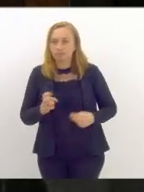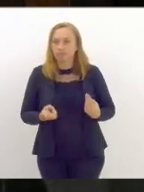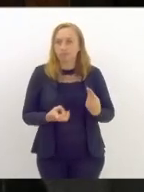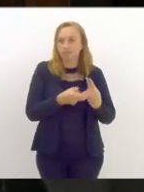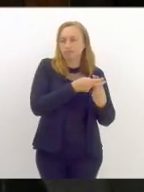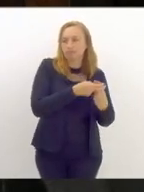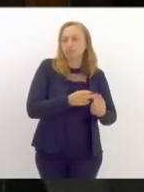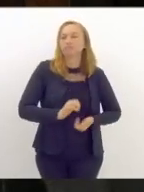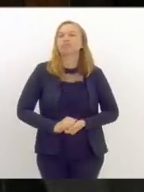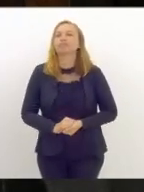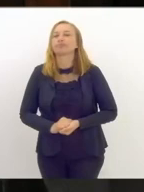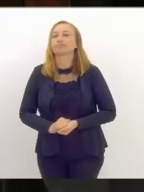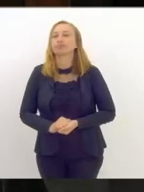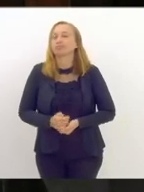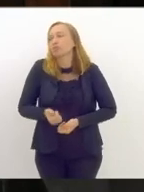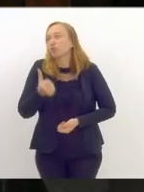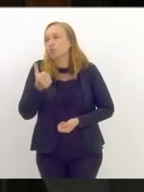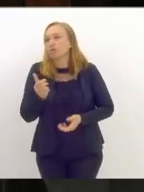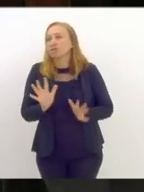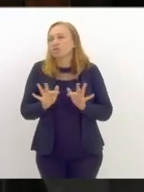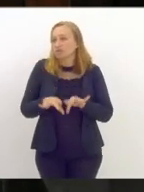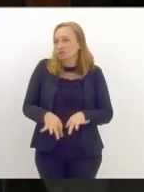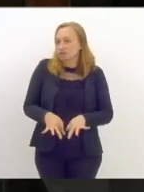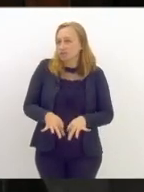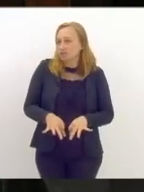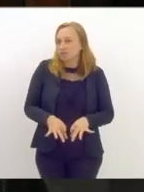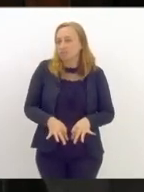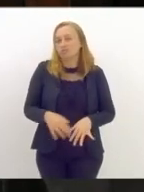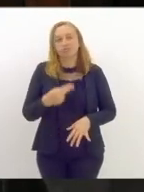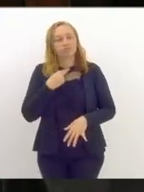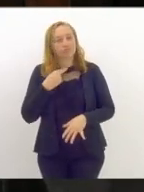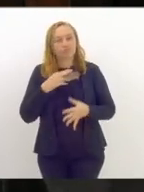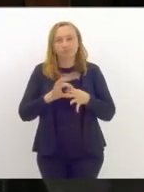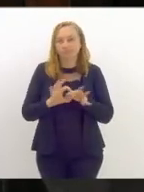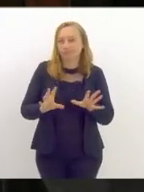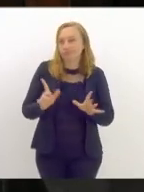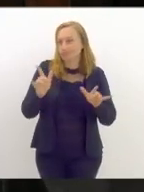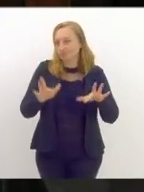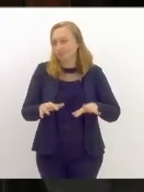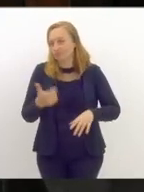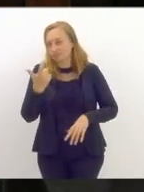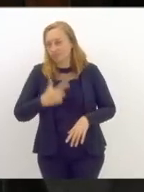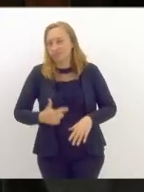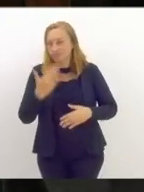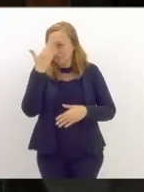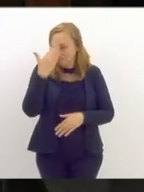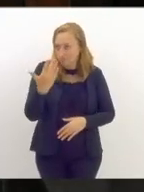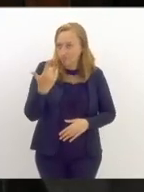Saúde. Bom, quase finalizando, e como não podia deixar de ser diferente, gostaria de